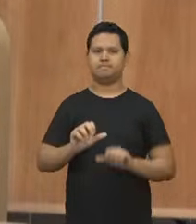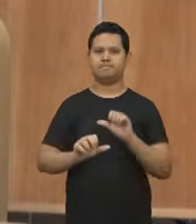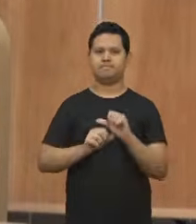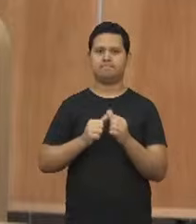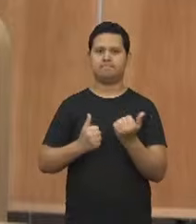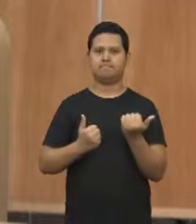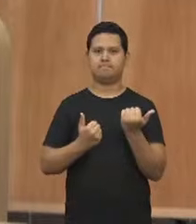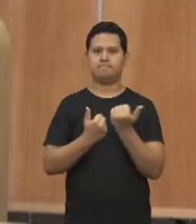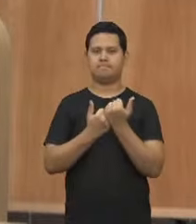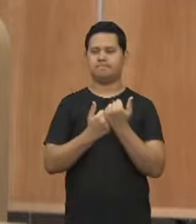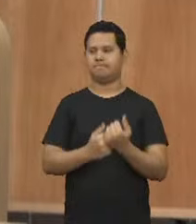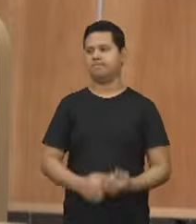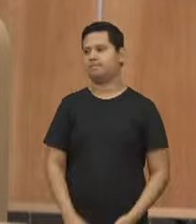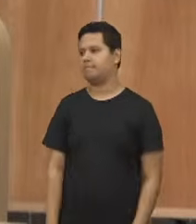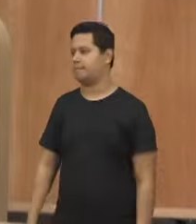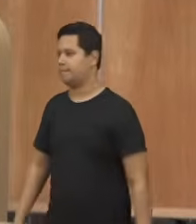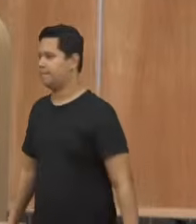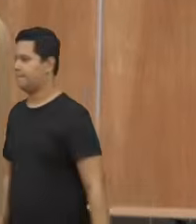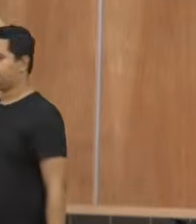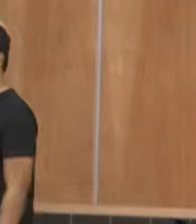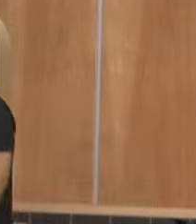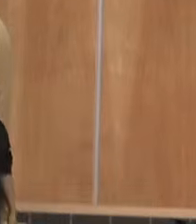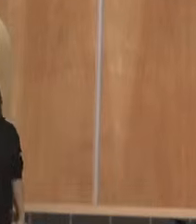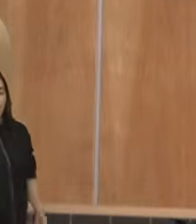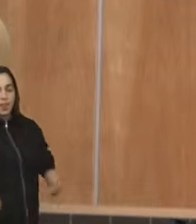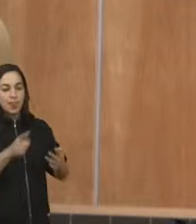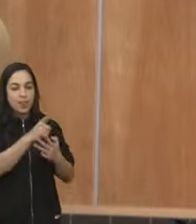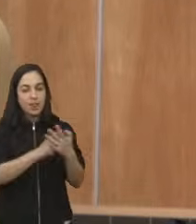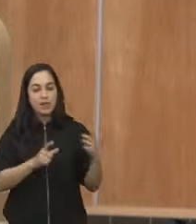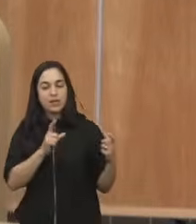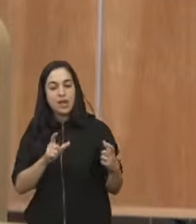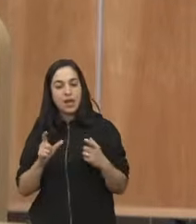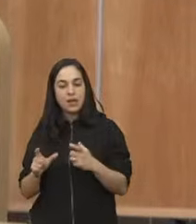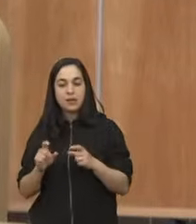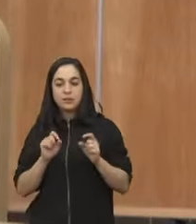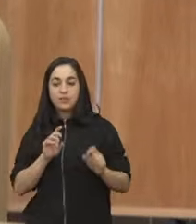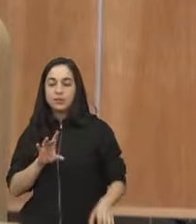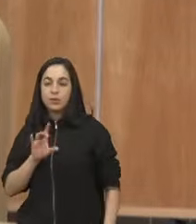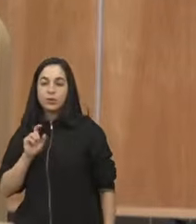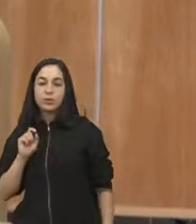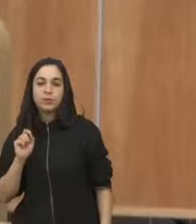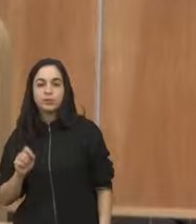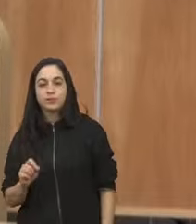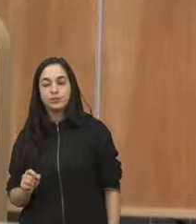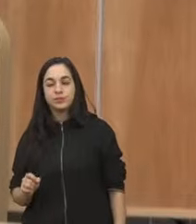hoje da cidade em 3 áreas apenas, fora outras áreas.